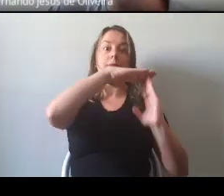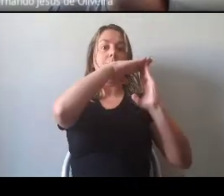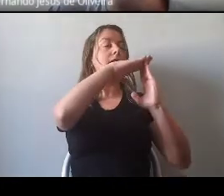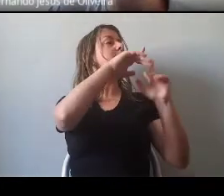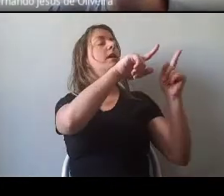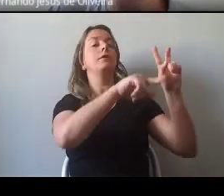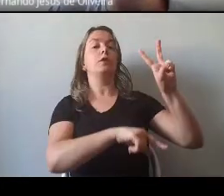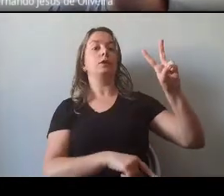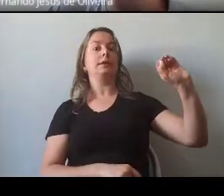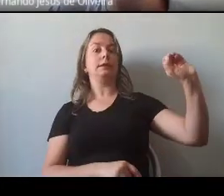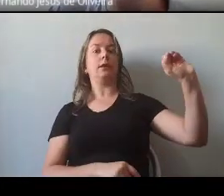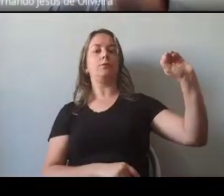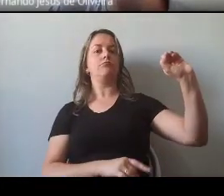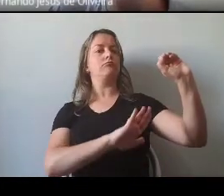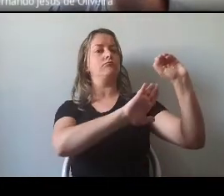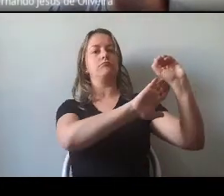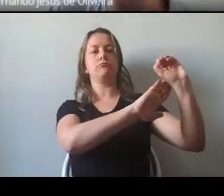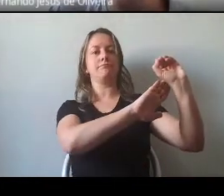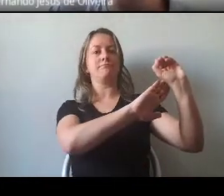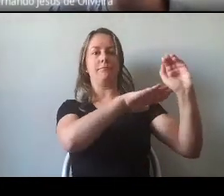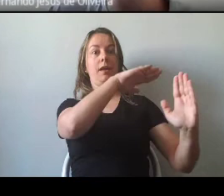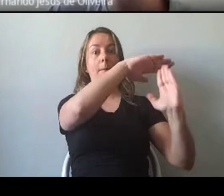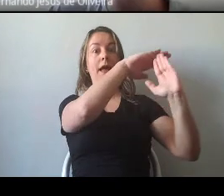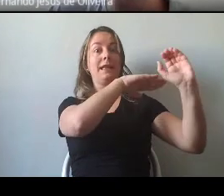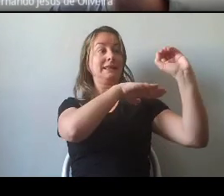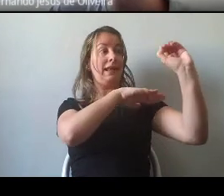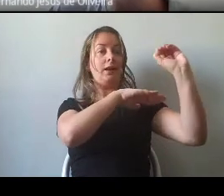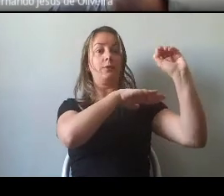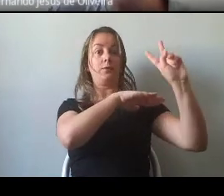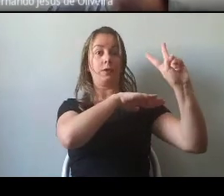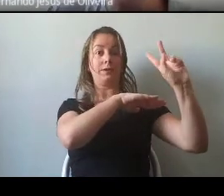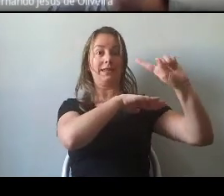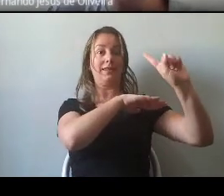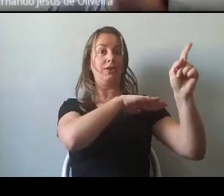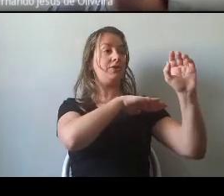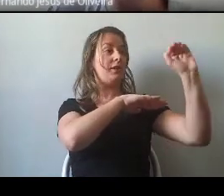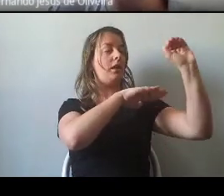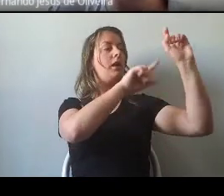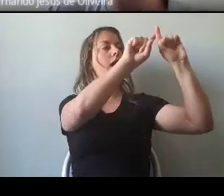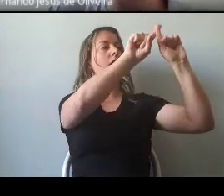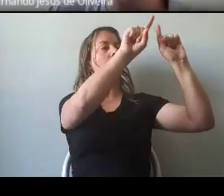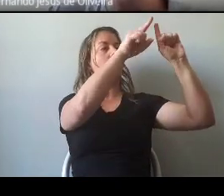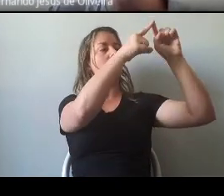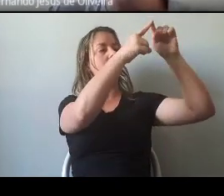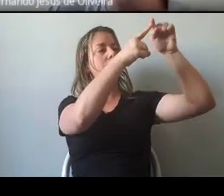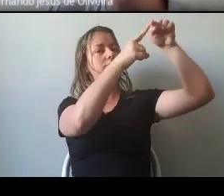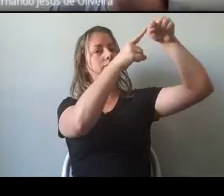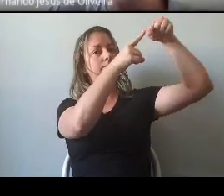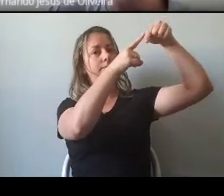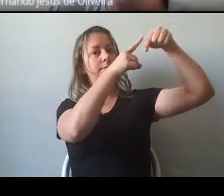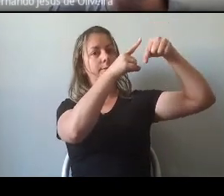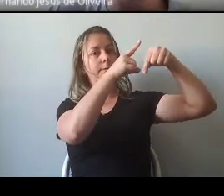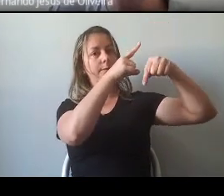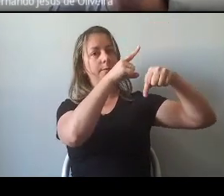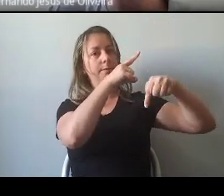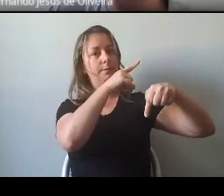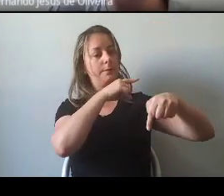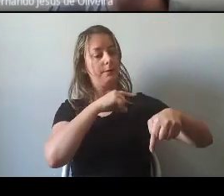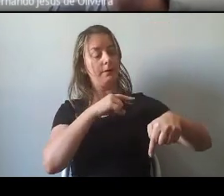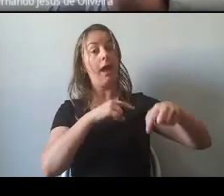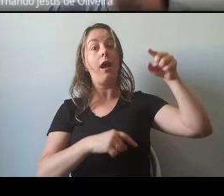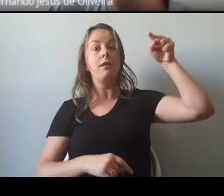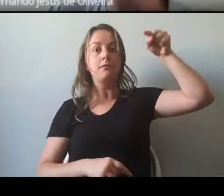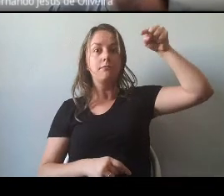a velocidade vai se anular, ok? Um ponto de altura máxima. E aí ele começa a cair. E aí ele começa